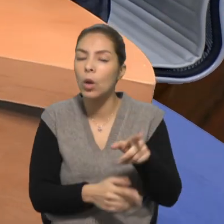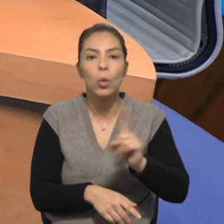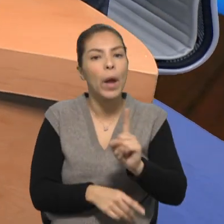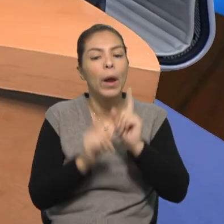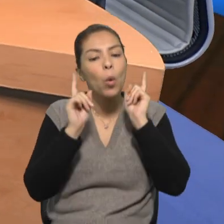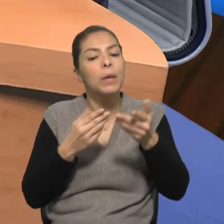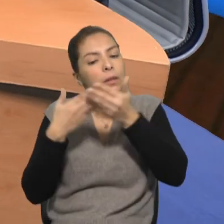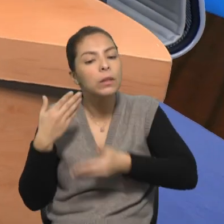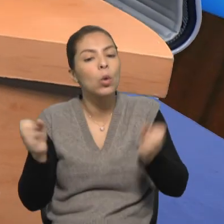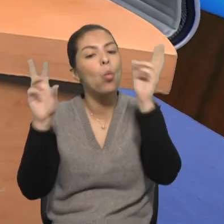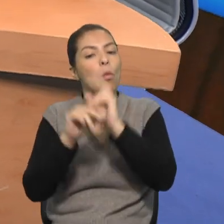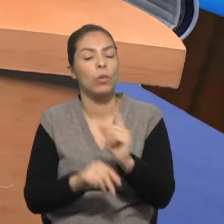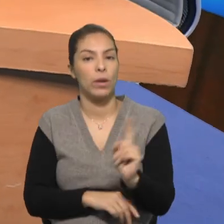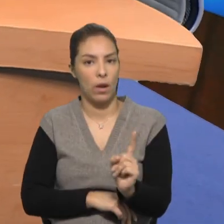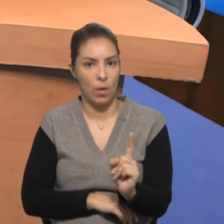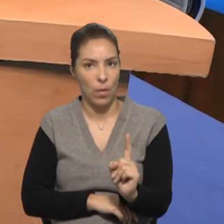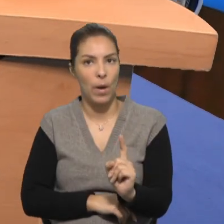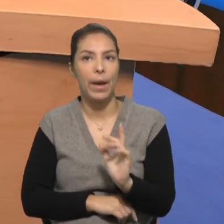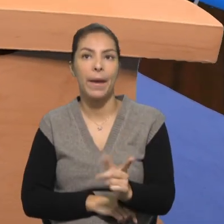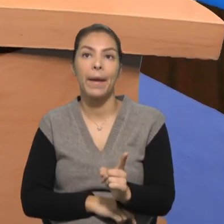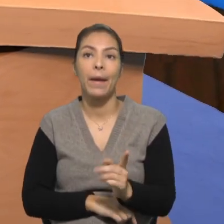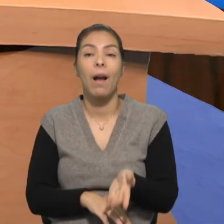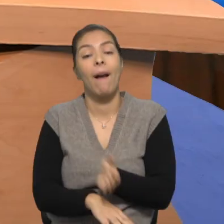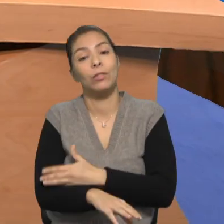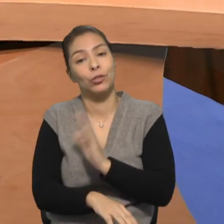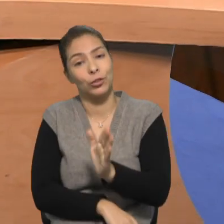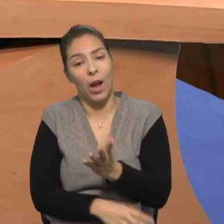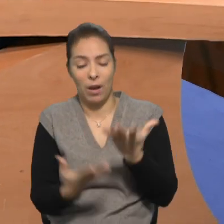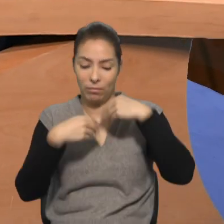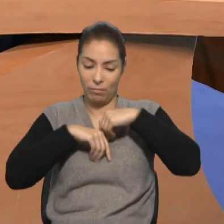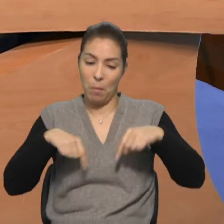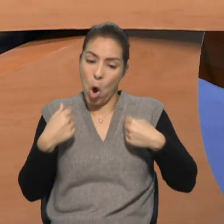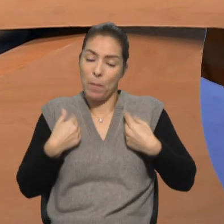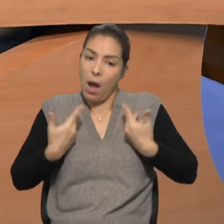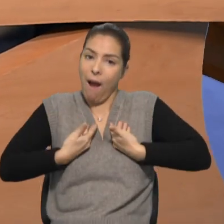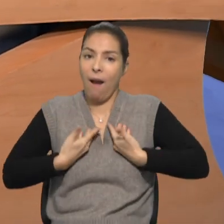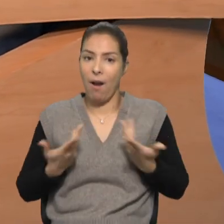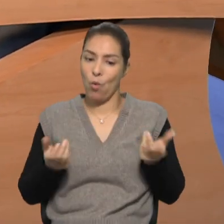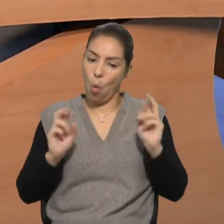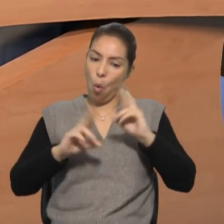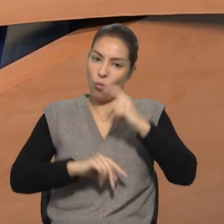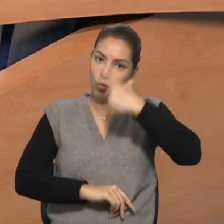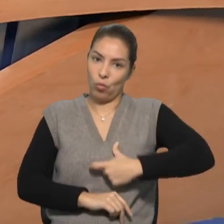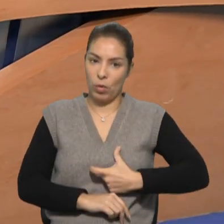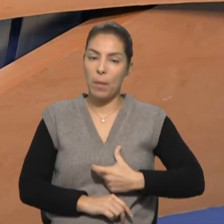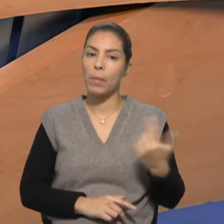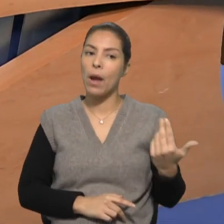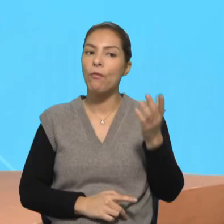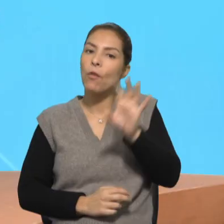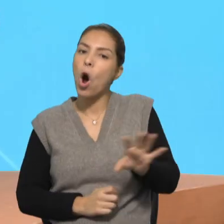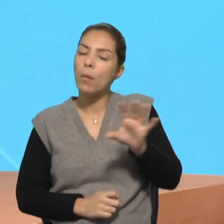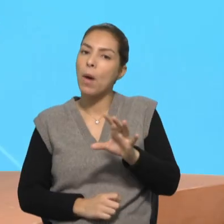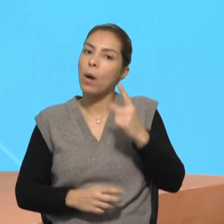isso, ou que está em evidência, é de início mesmo, que já o tem em si próprio. É mais o sentido da apresentação, e eu